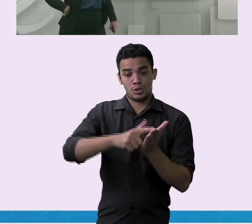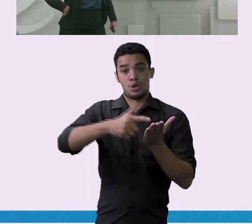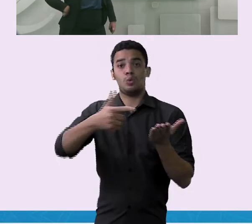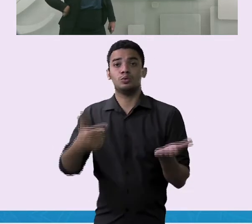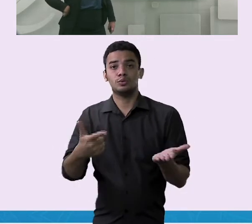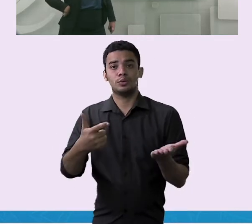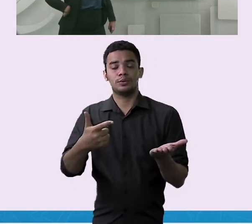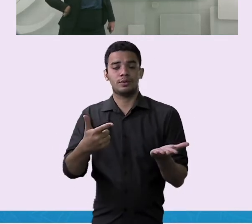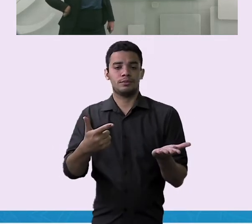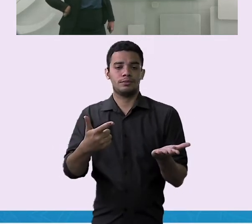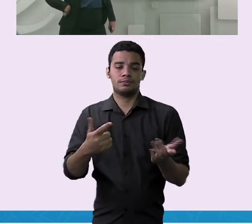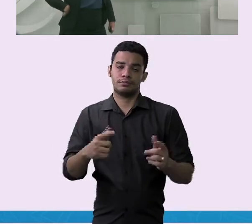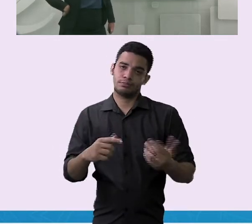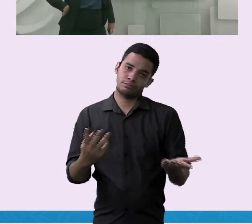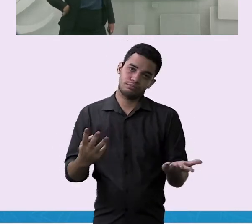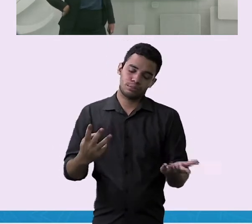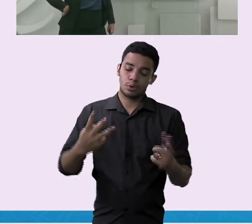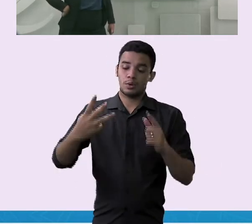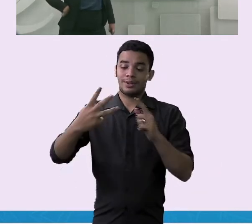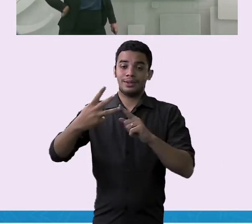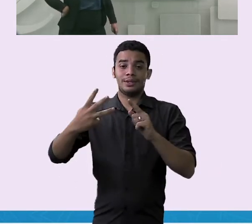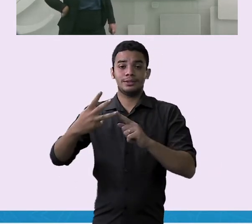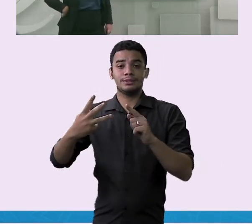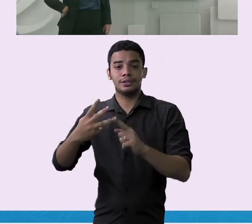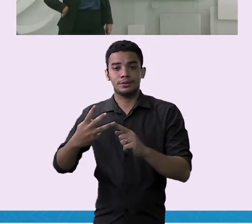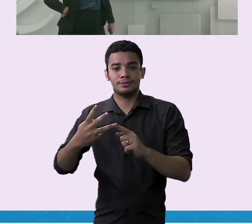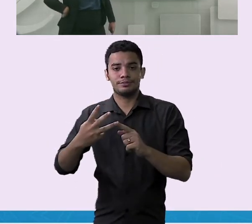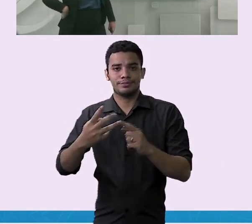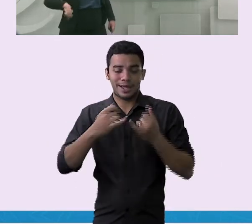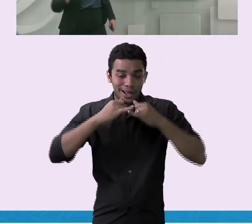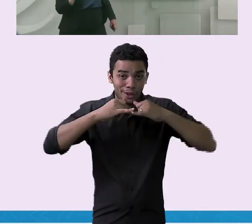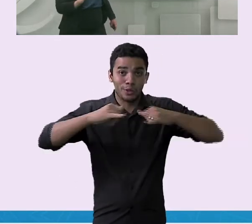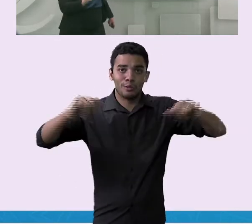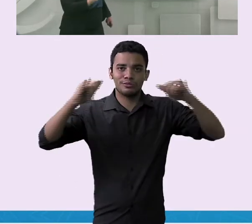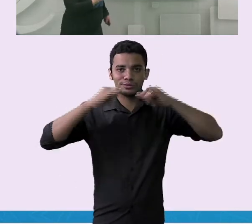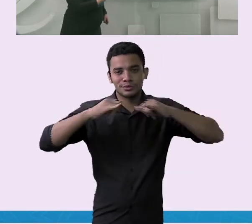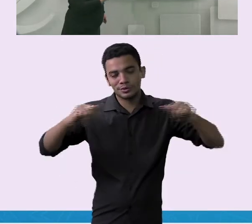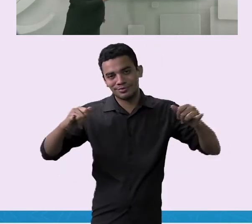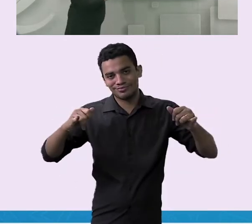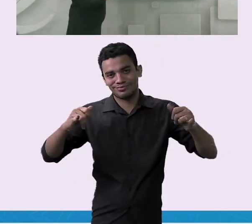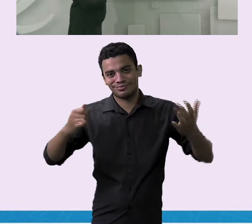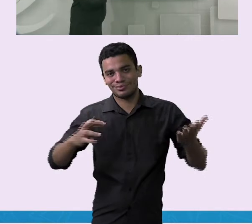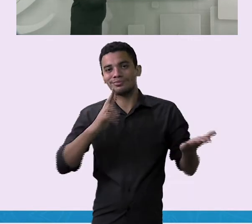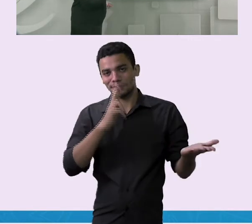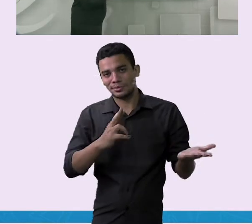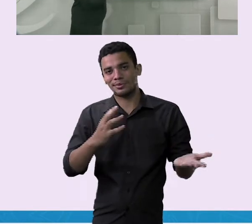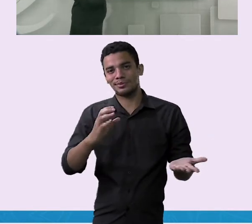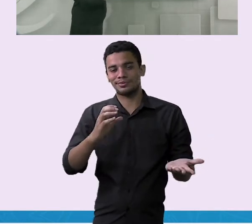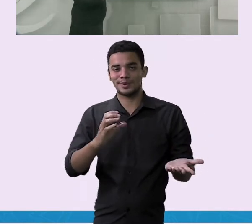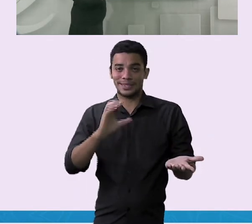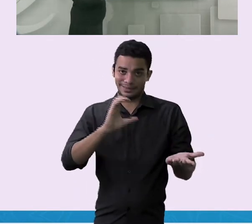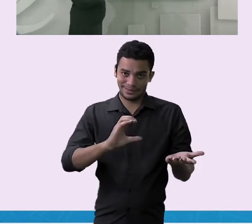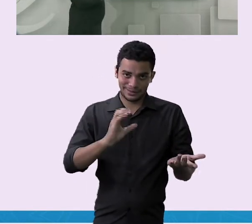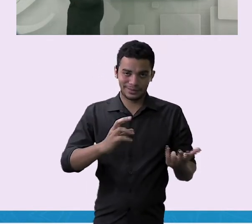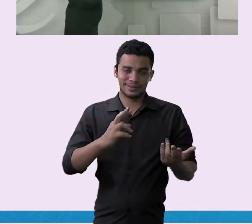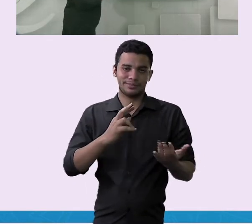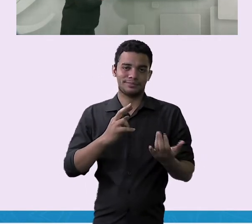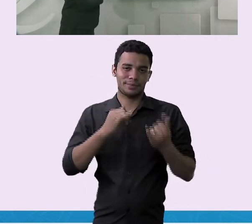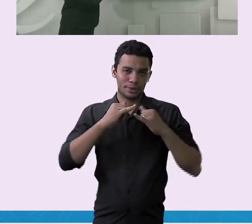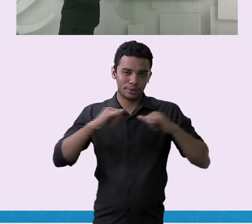anúncio publicitário? Ficou fácil, né? Ele é um anúncio publicitário. Letra